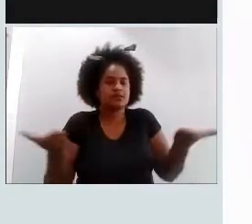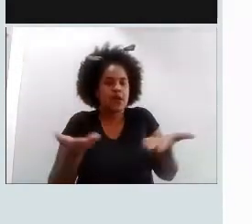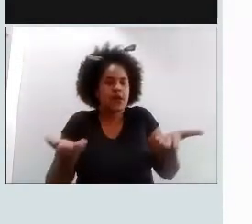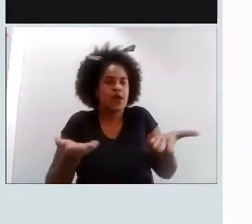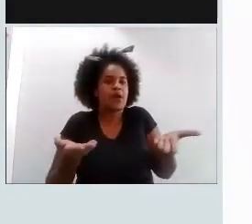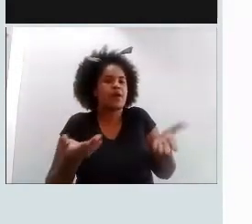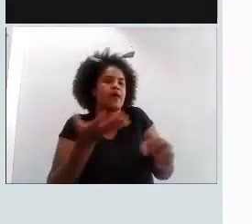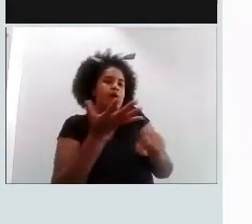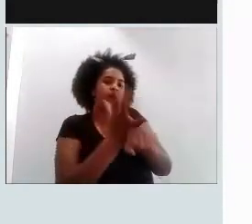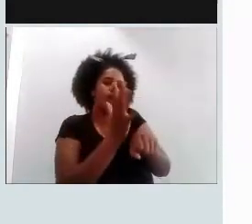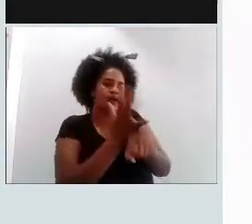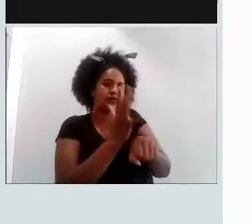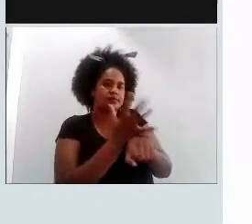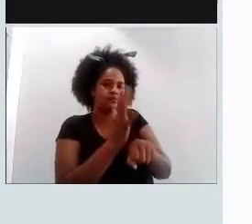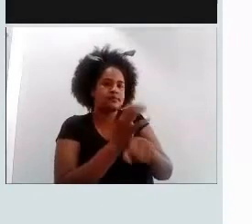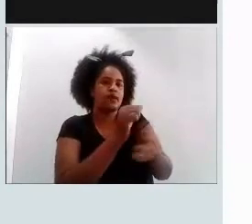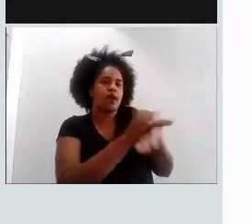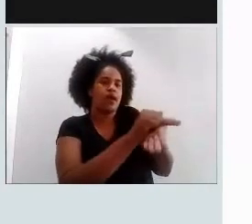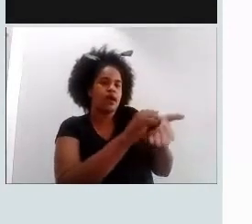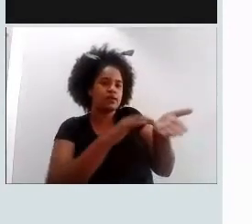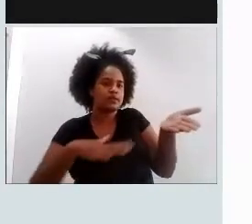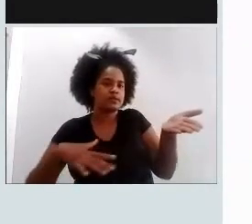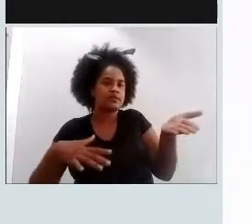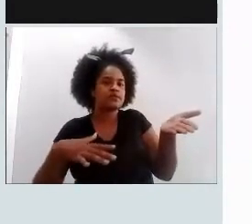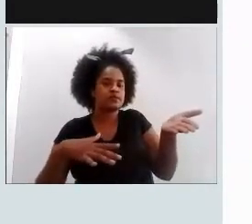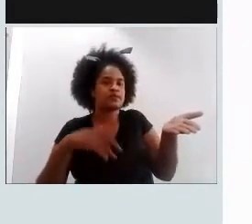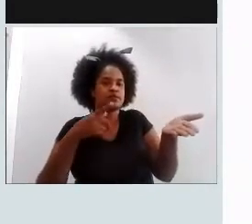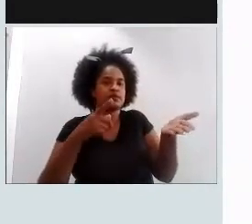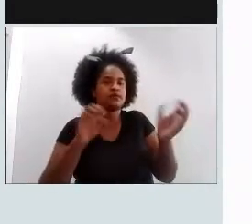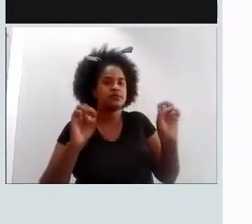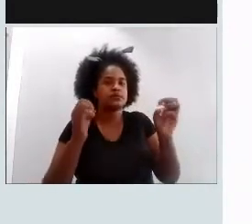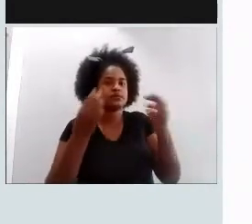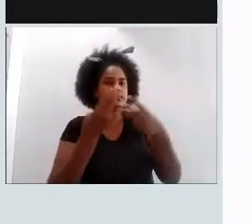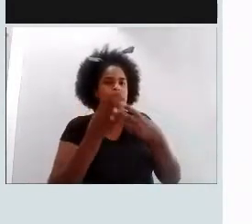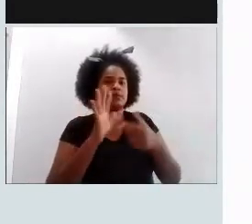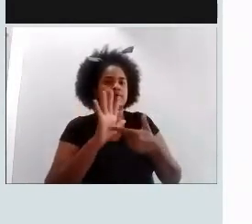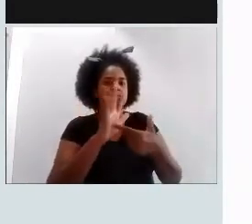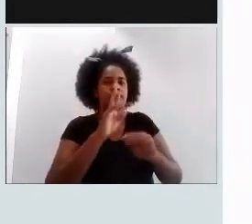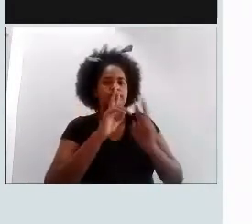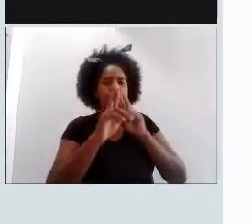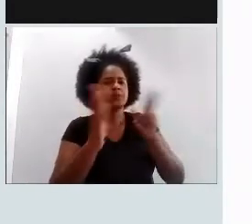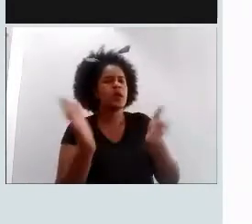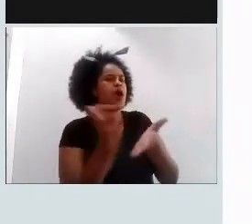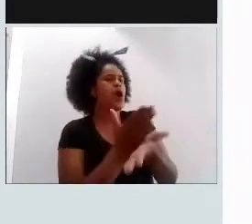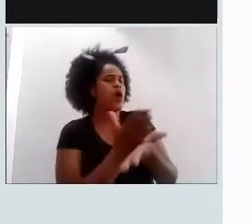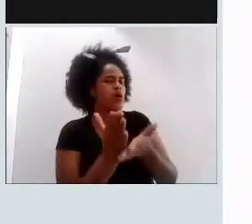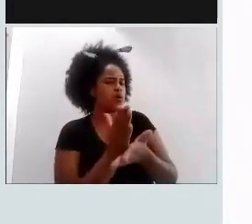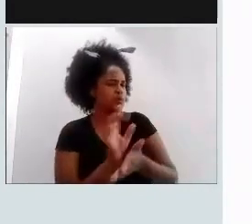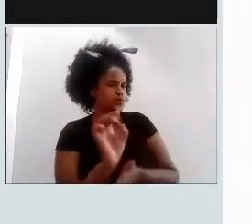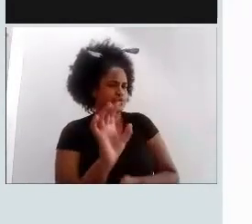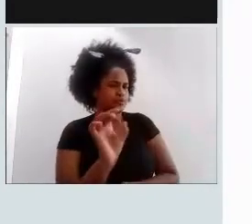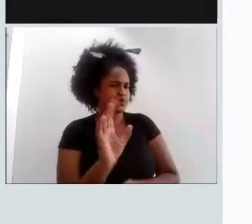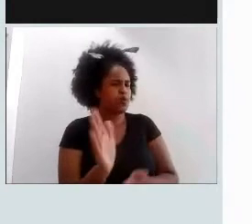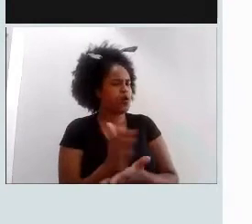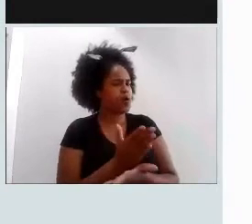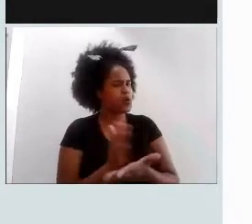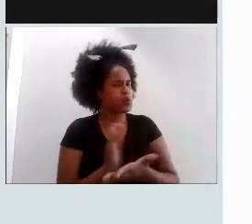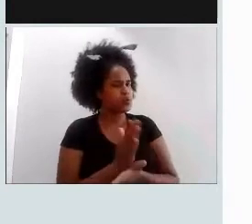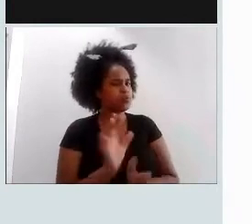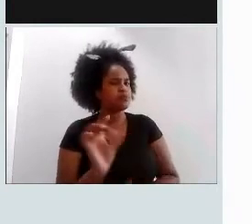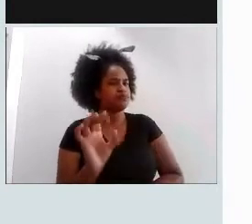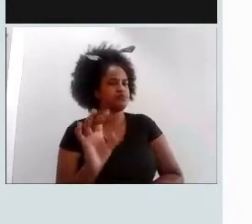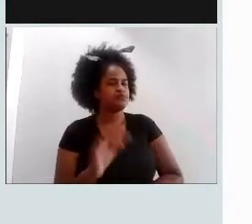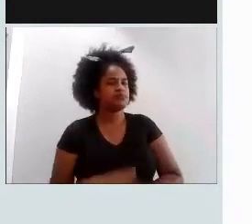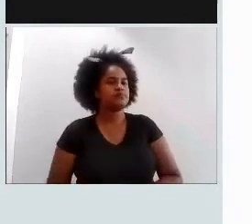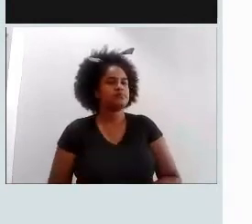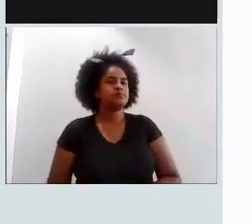que eu passei aqui nos slides para vocês. Vamos responder só alguns, certo? E